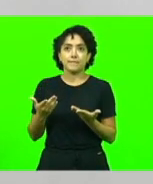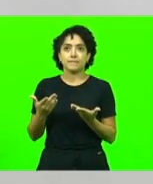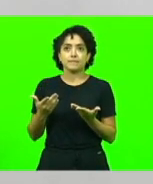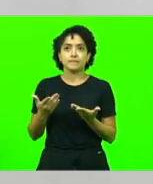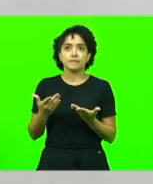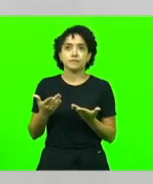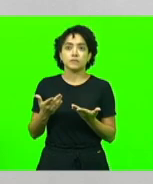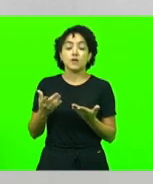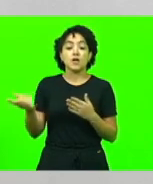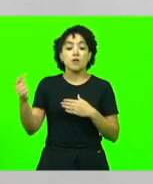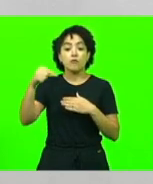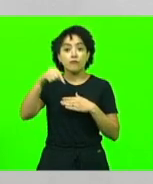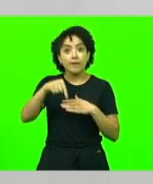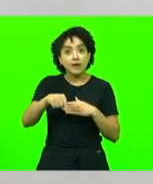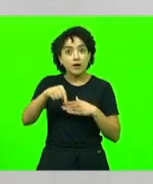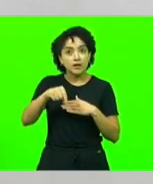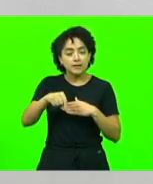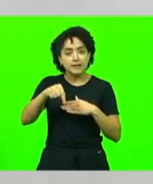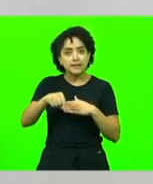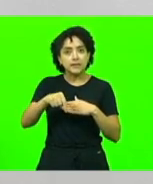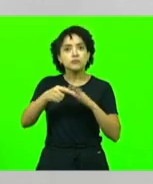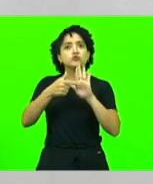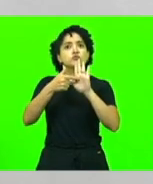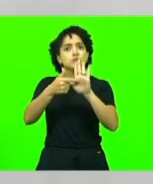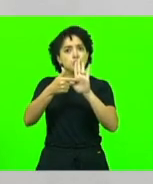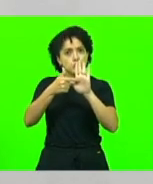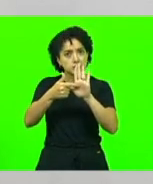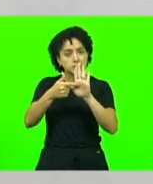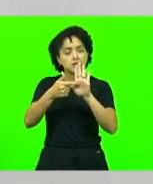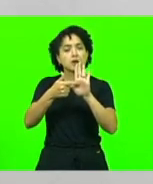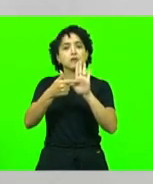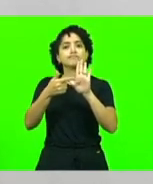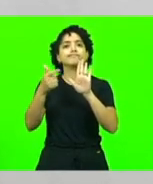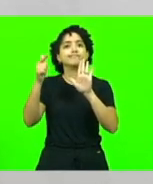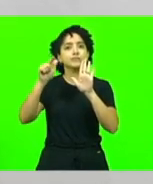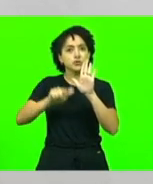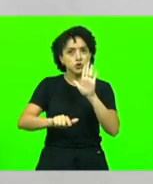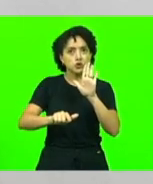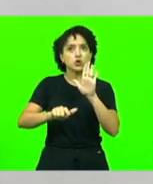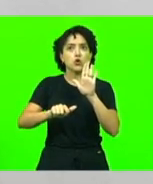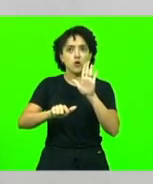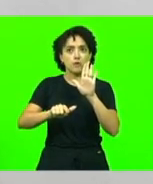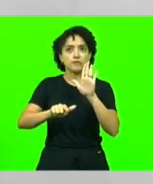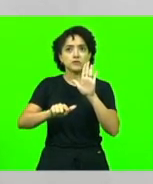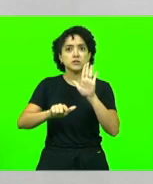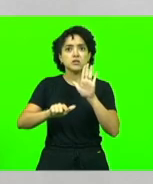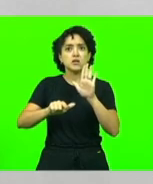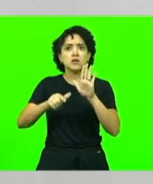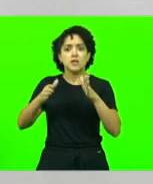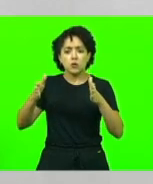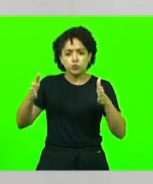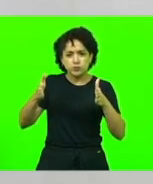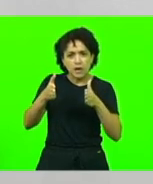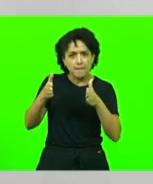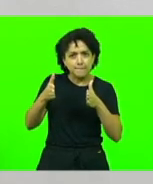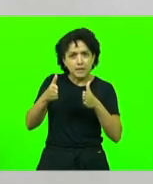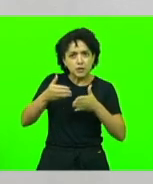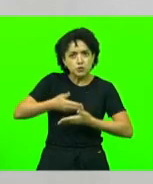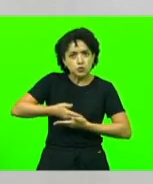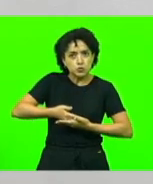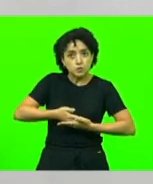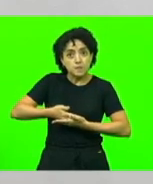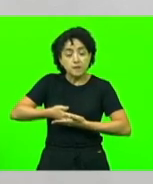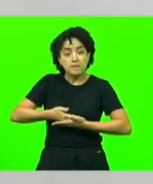Eu venho aqui e faço questão de mostrar mais uma vez o tamanho dos bebês que a partir de hoje